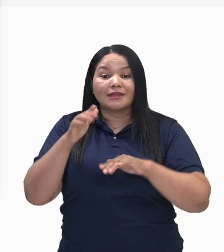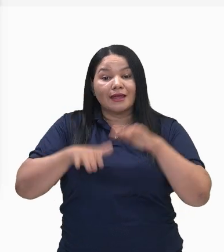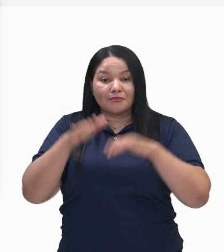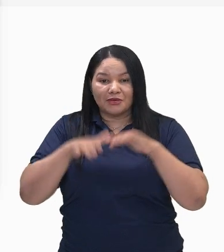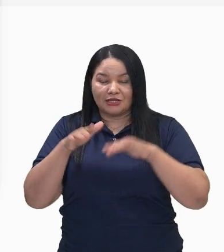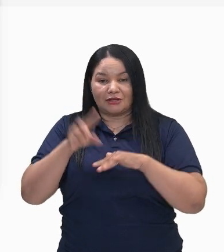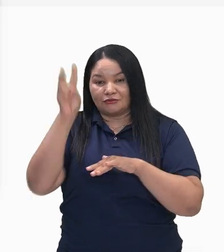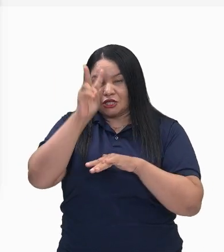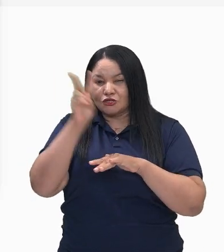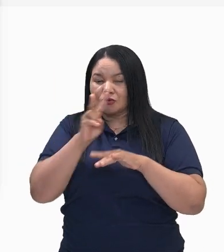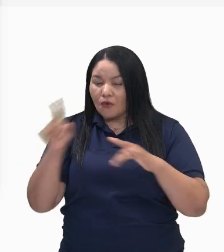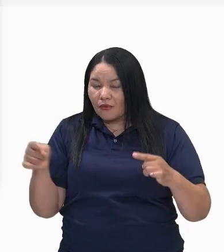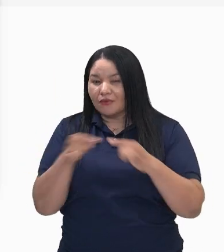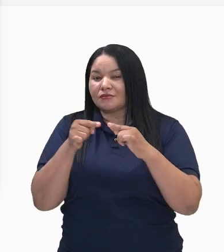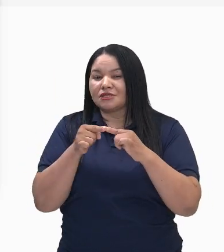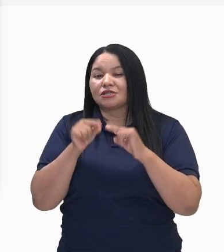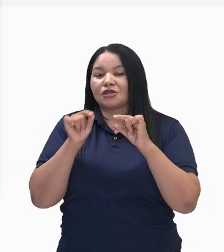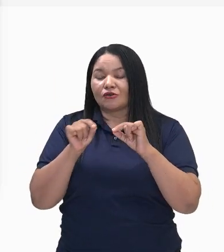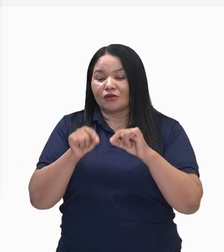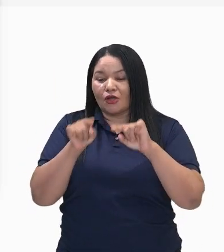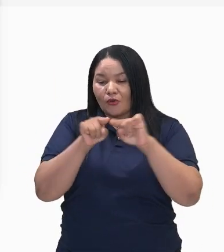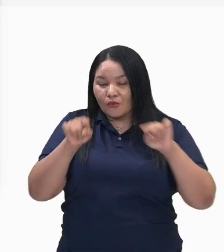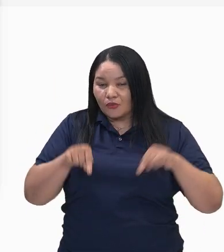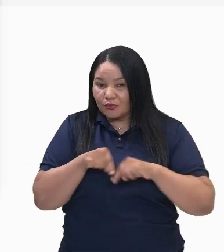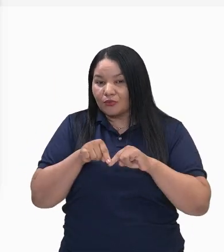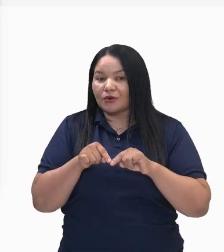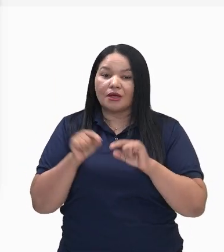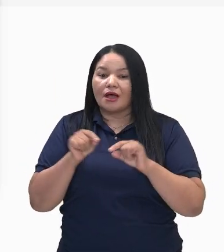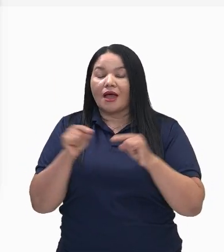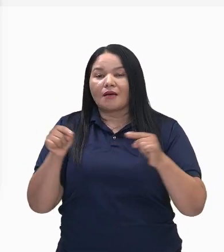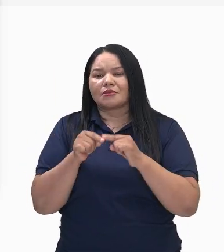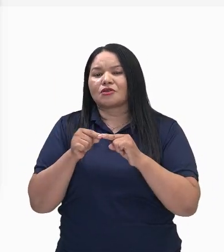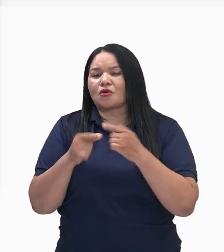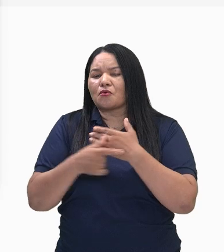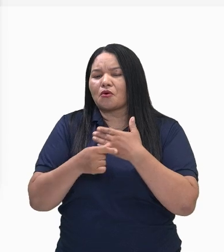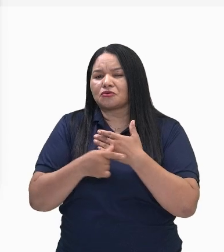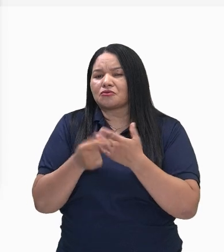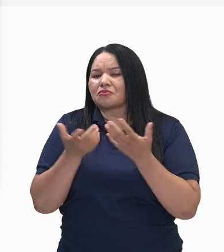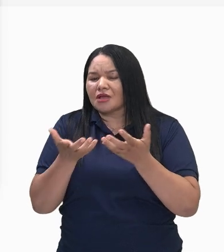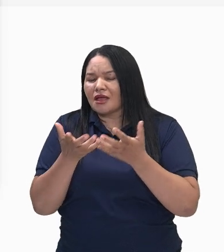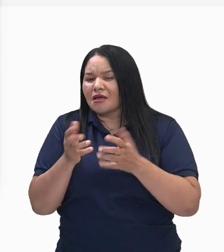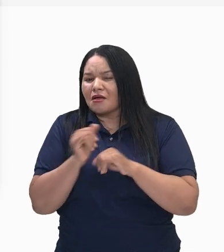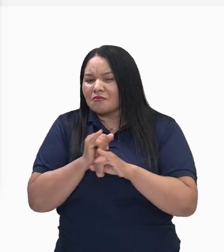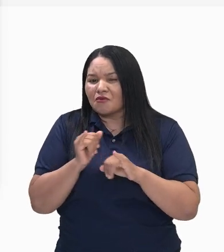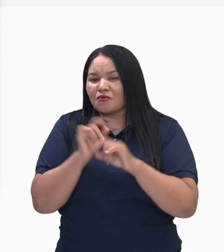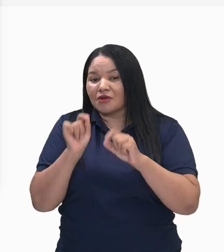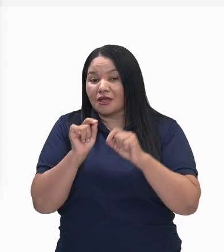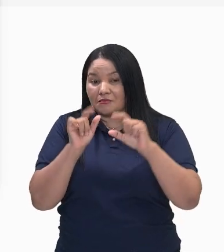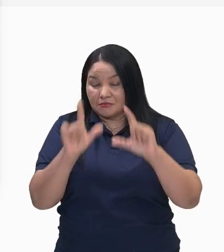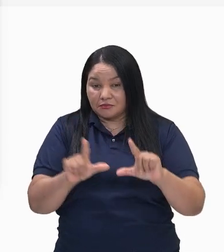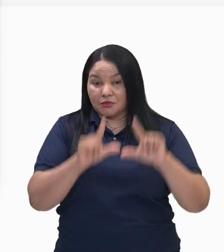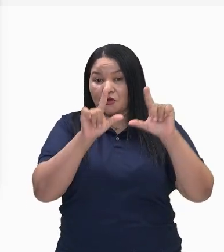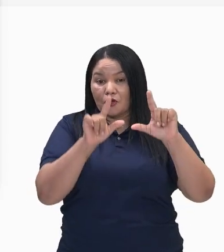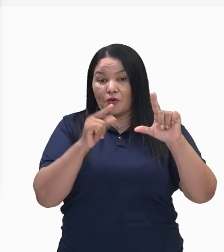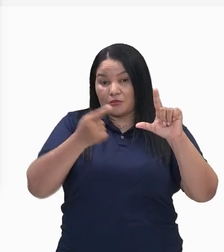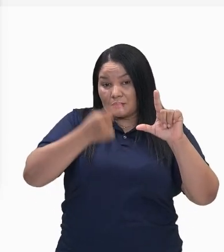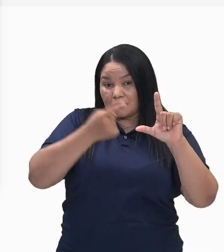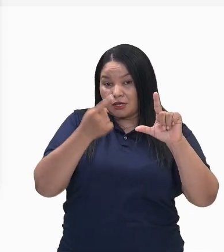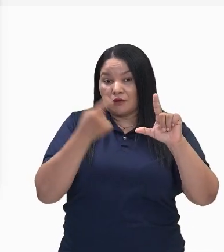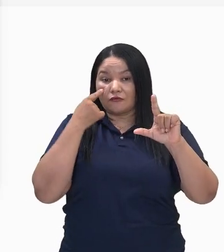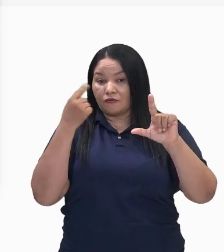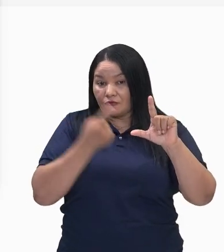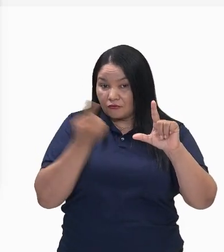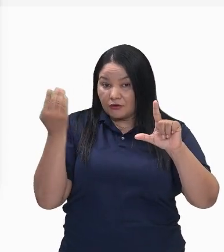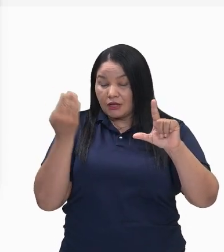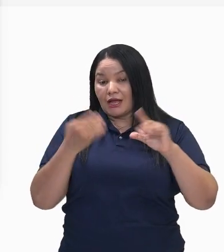vai dizer o que o autor, né, daquela trama está querendo. Aí nós temos uma escola, na primeira imagem,